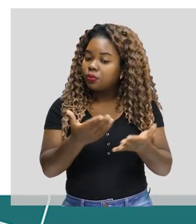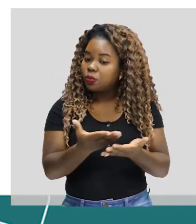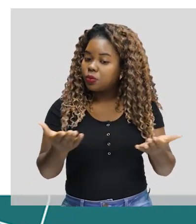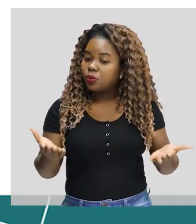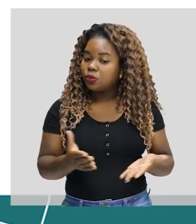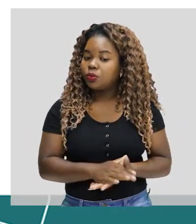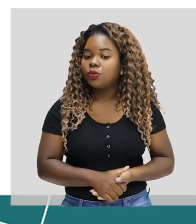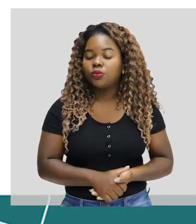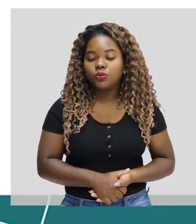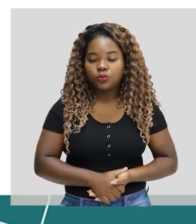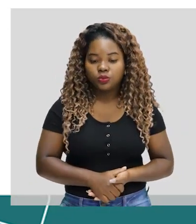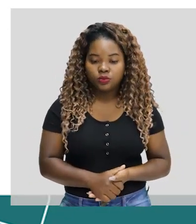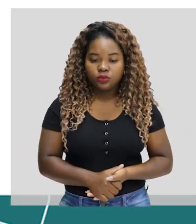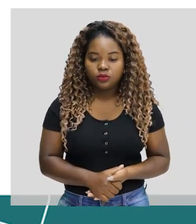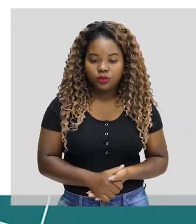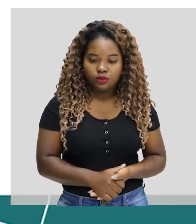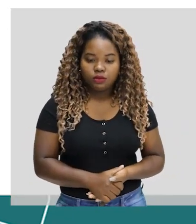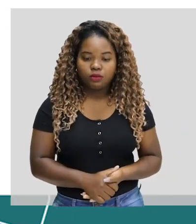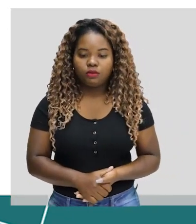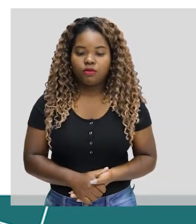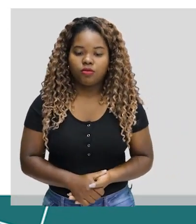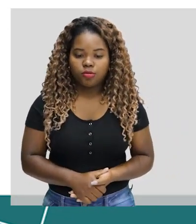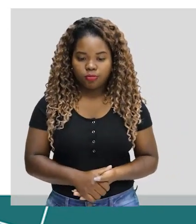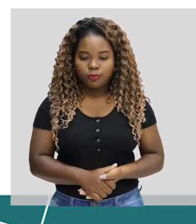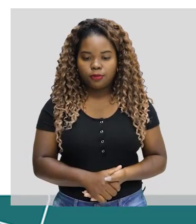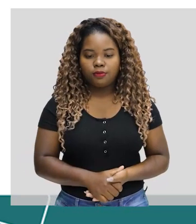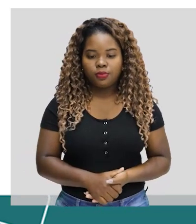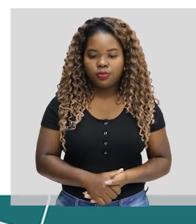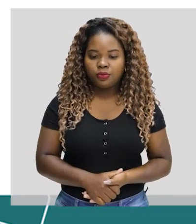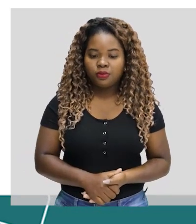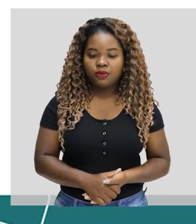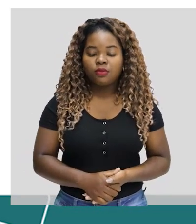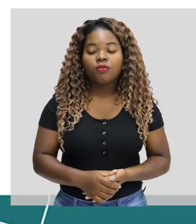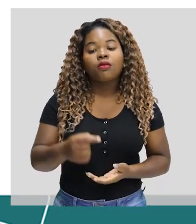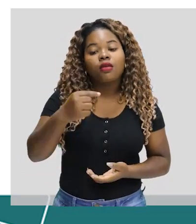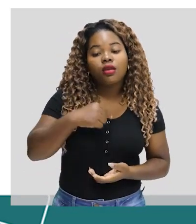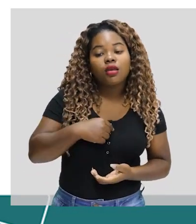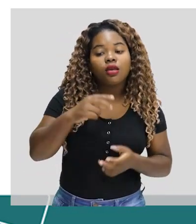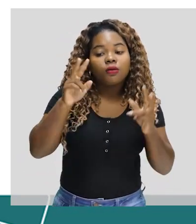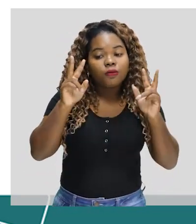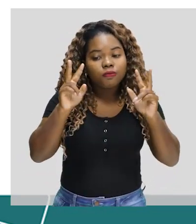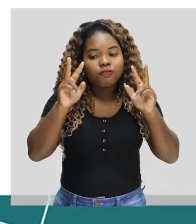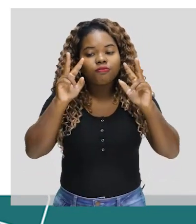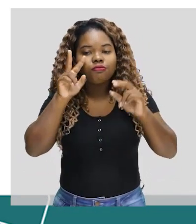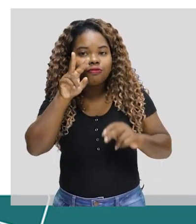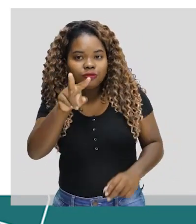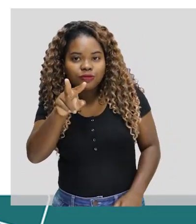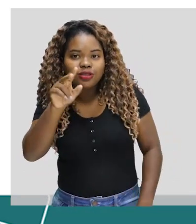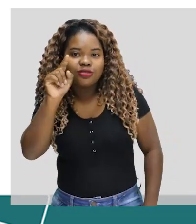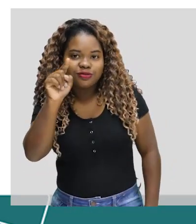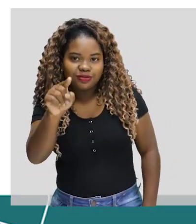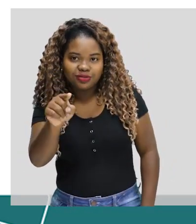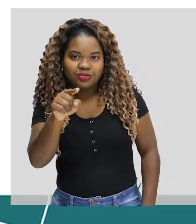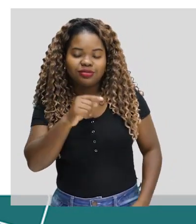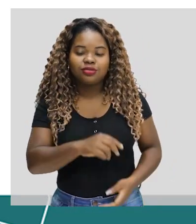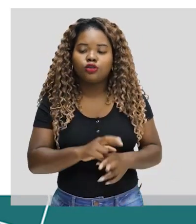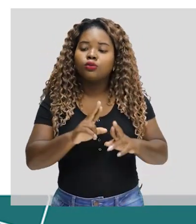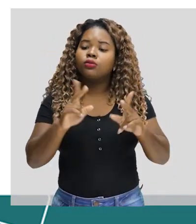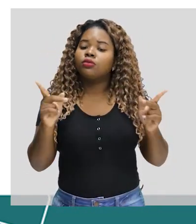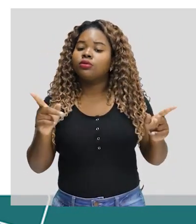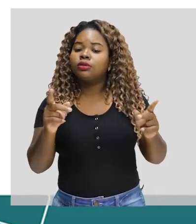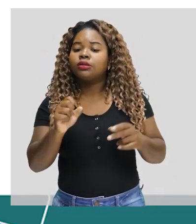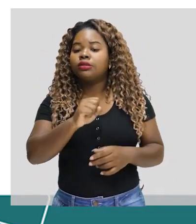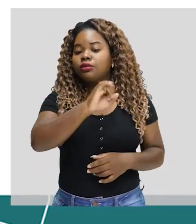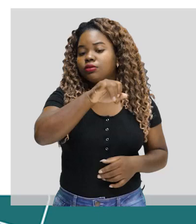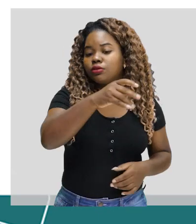melhor. I see you. Eu vejo você. Como que a gente diferencia se ele é pronome sujeito ou